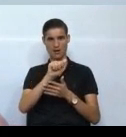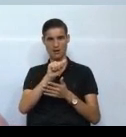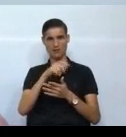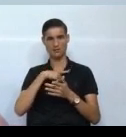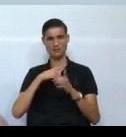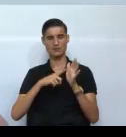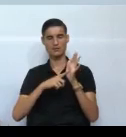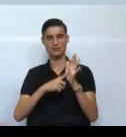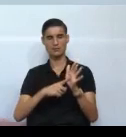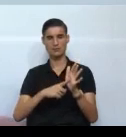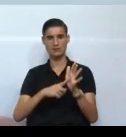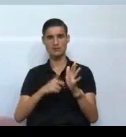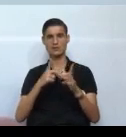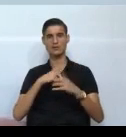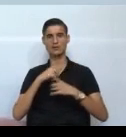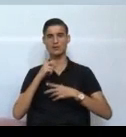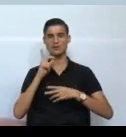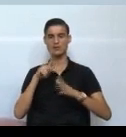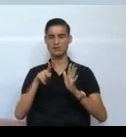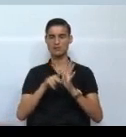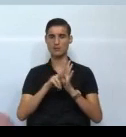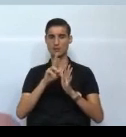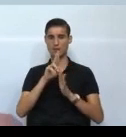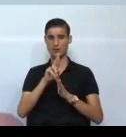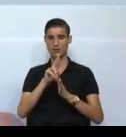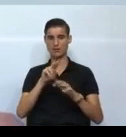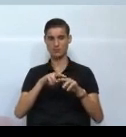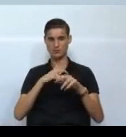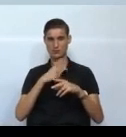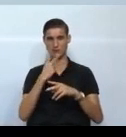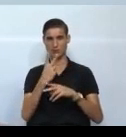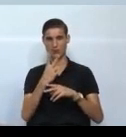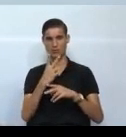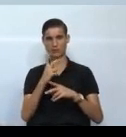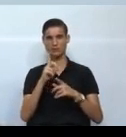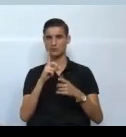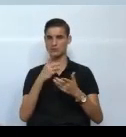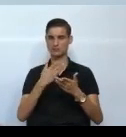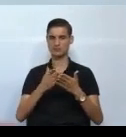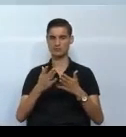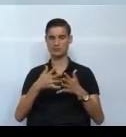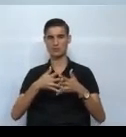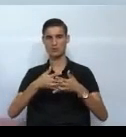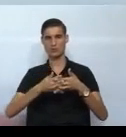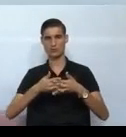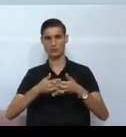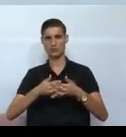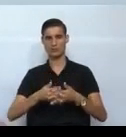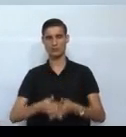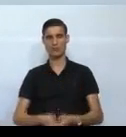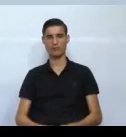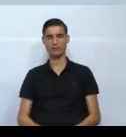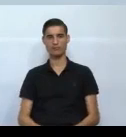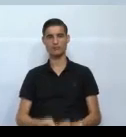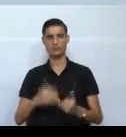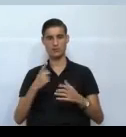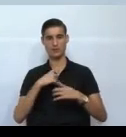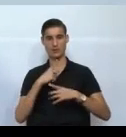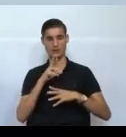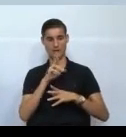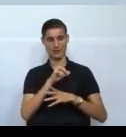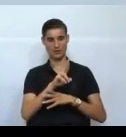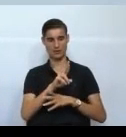da demonstração, ele está se referindo ao R. Eu quis trazer os dois para que depois você não se perca, tá? Então, quando a gente tem